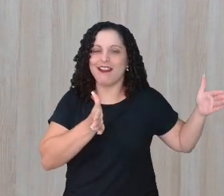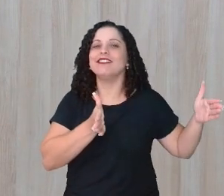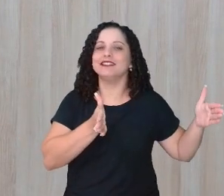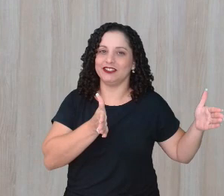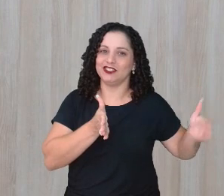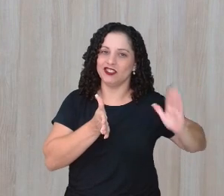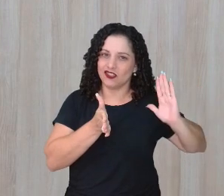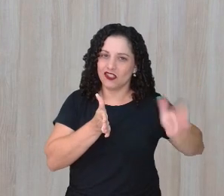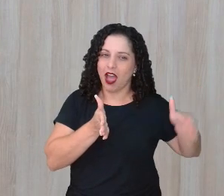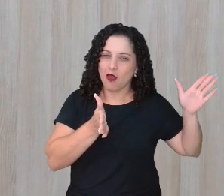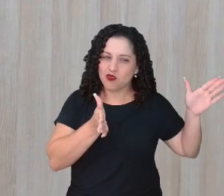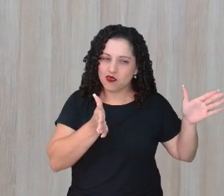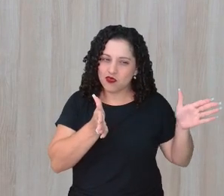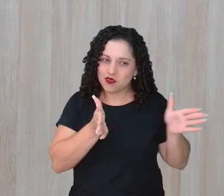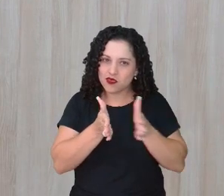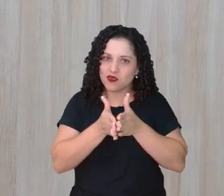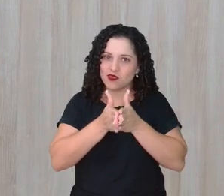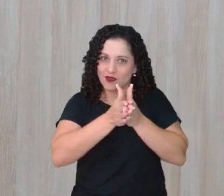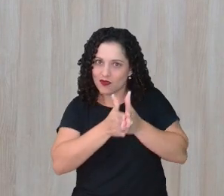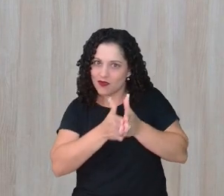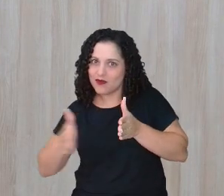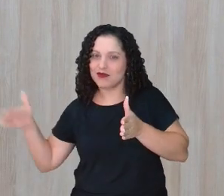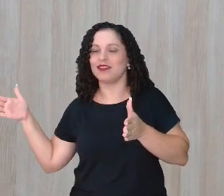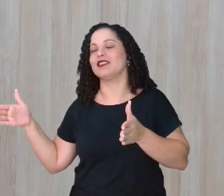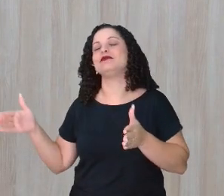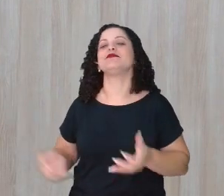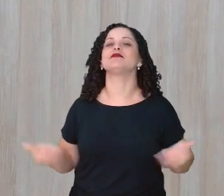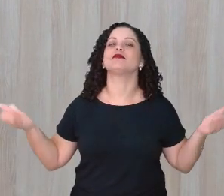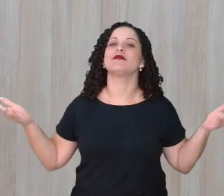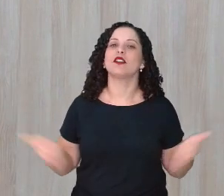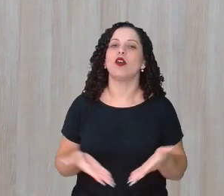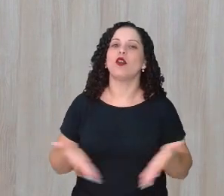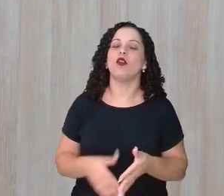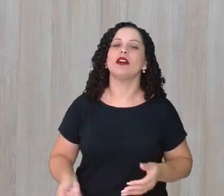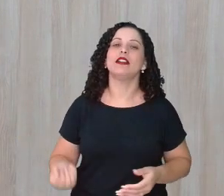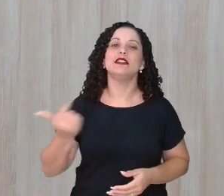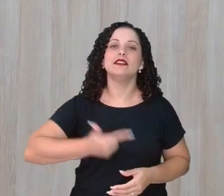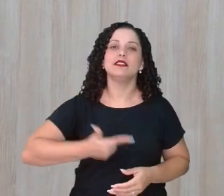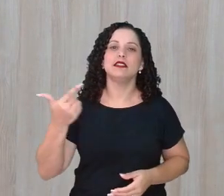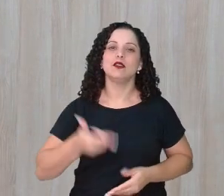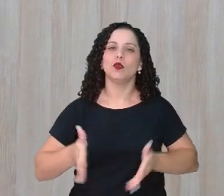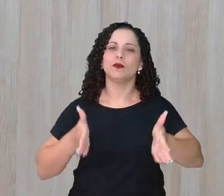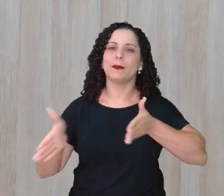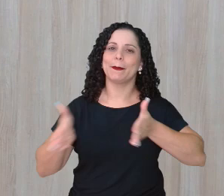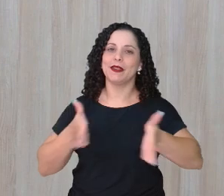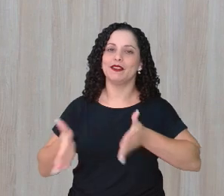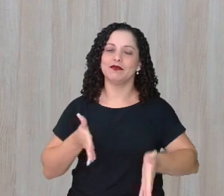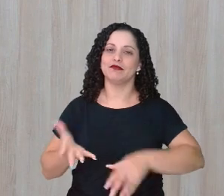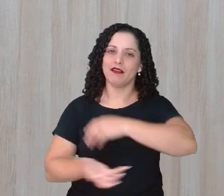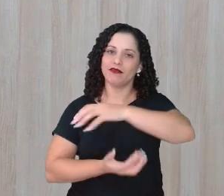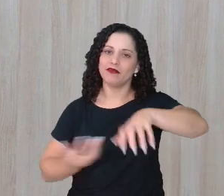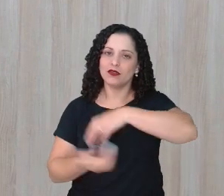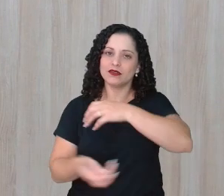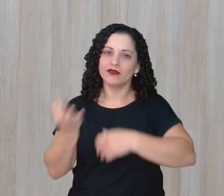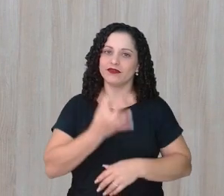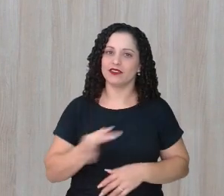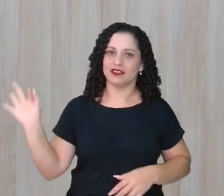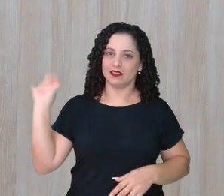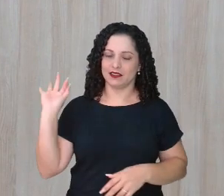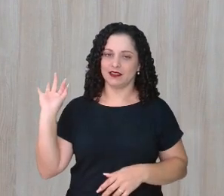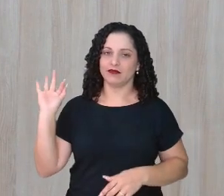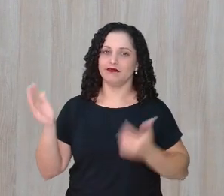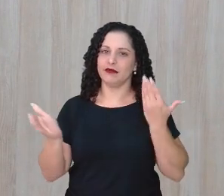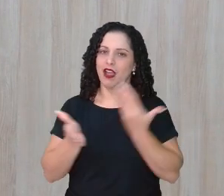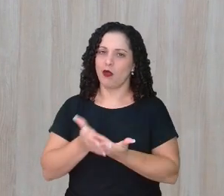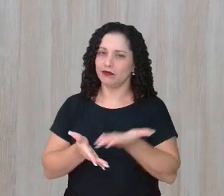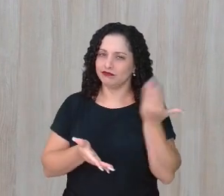em algumas aulas, e hoje a gente vai falar da segunda fase, da Revolução Francesa. A gente falou na aula anterior